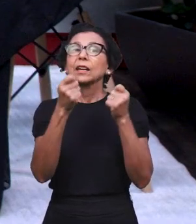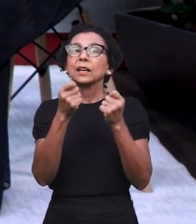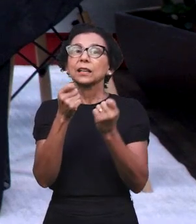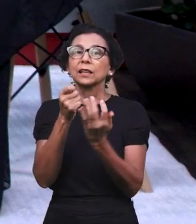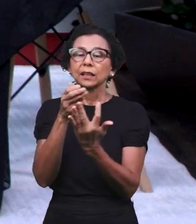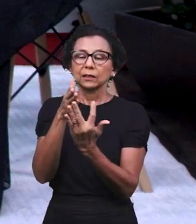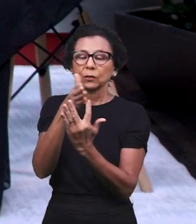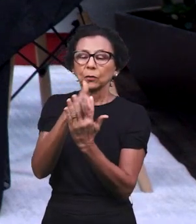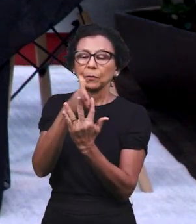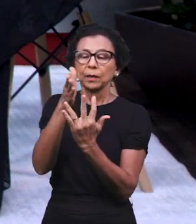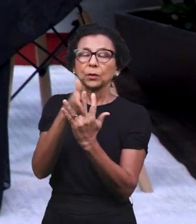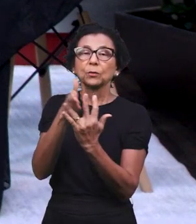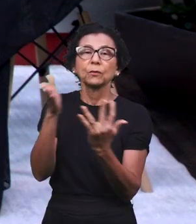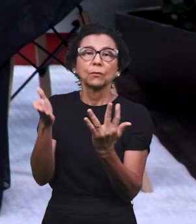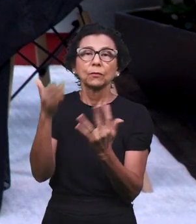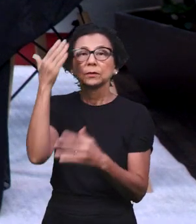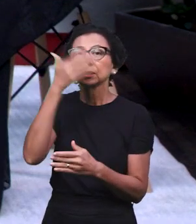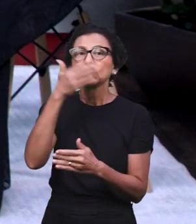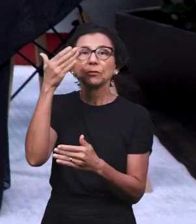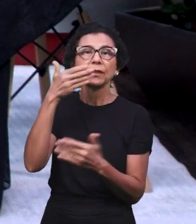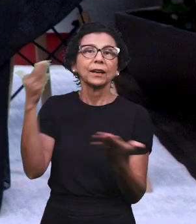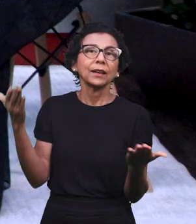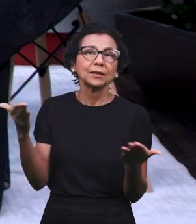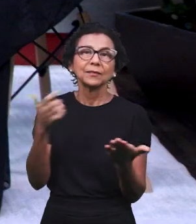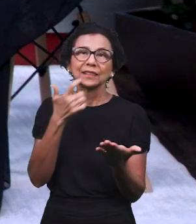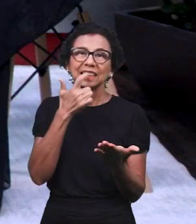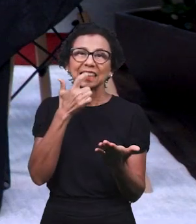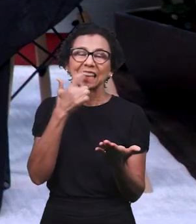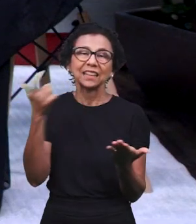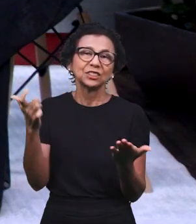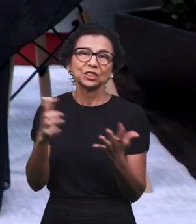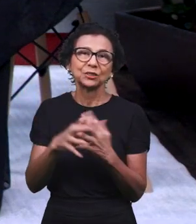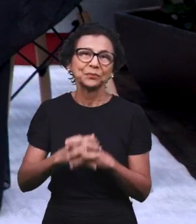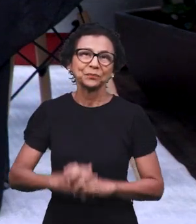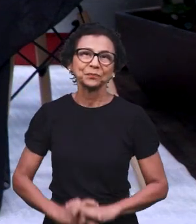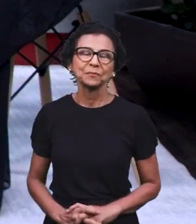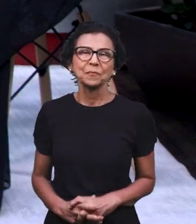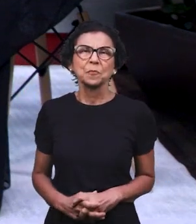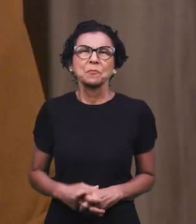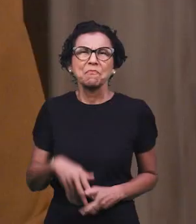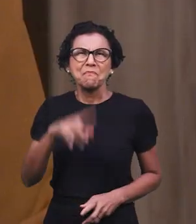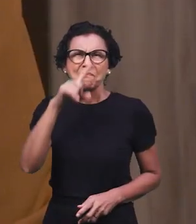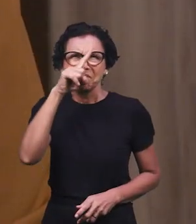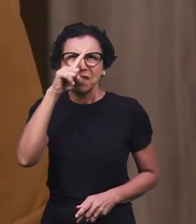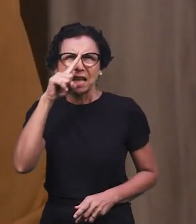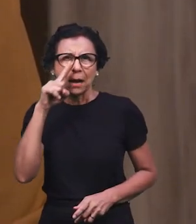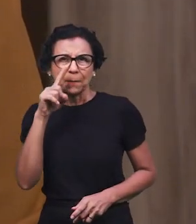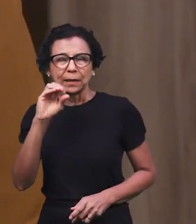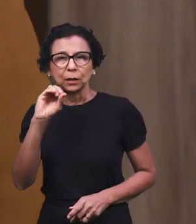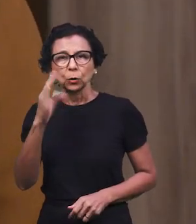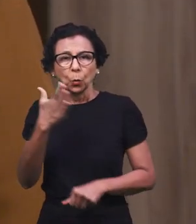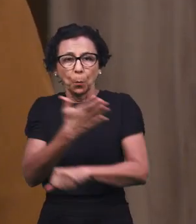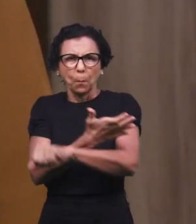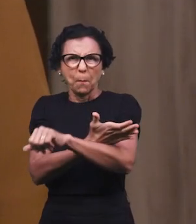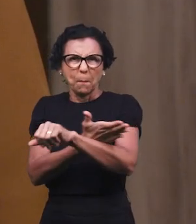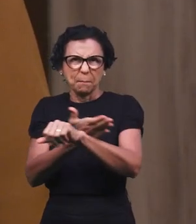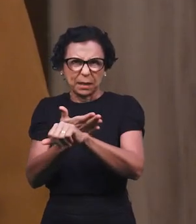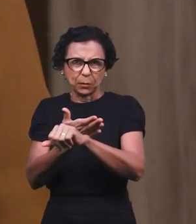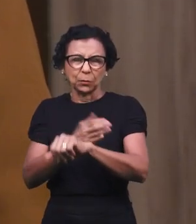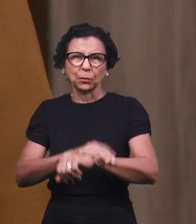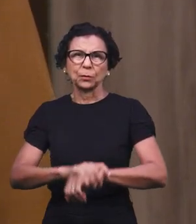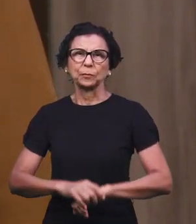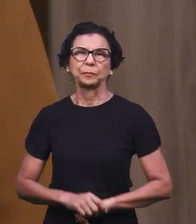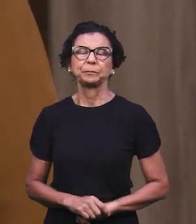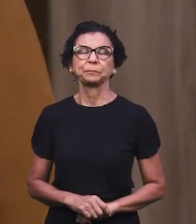O cálculo, né, ou tártaro, ele tem uma aparência amarelada ou esbranquiçada. Existem algumas pessoas que elas